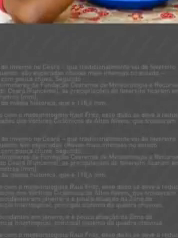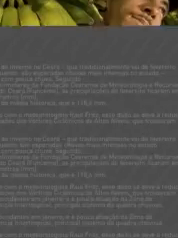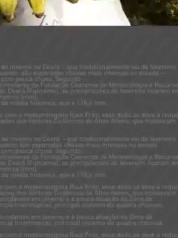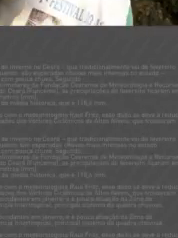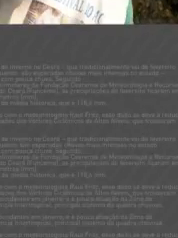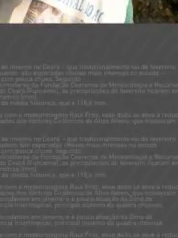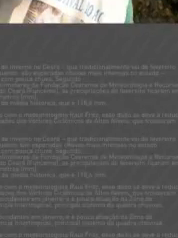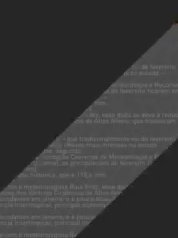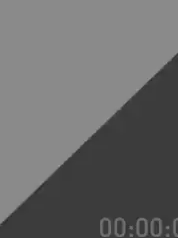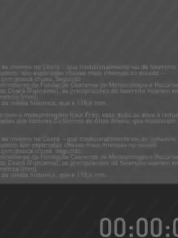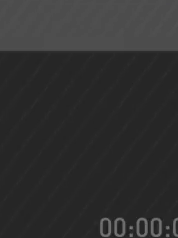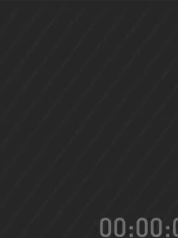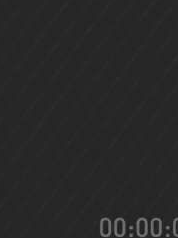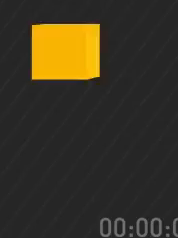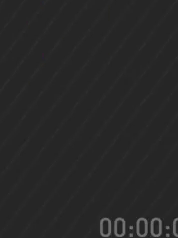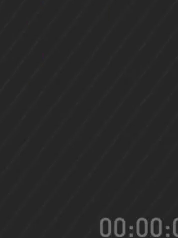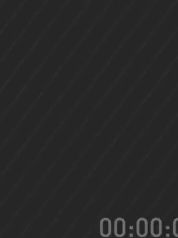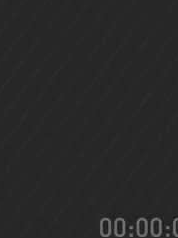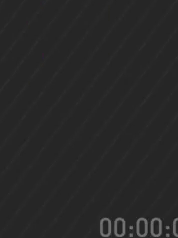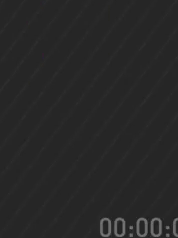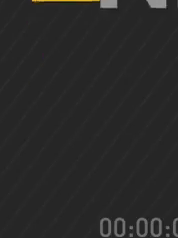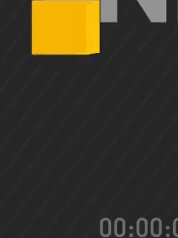YouTube i